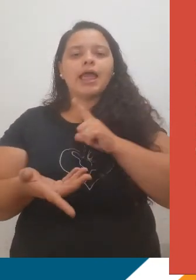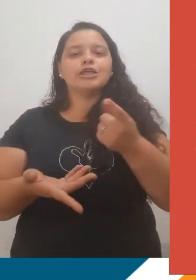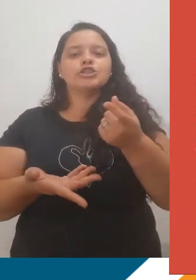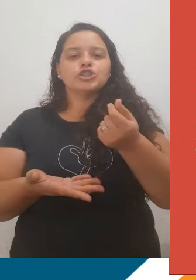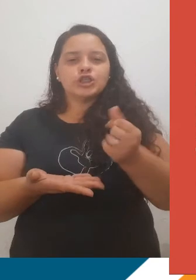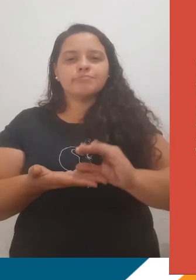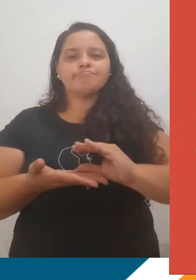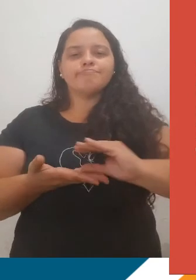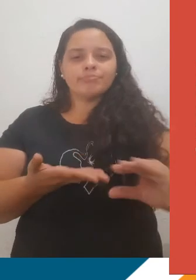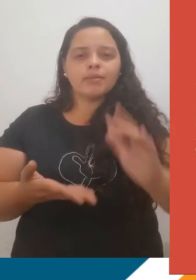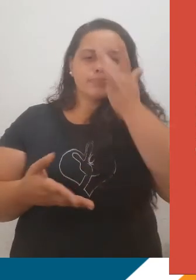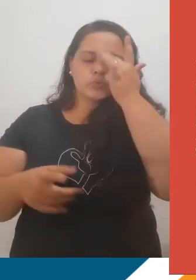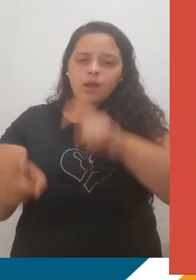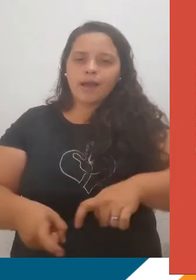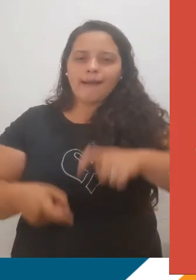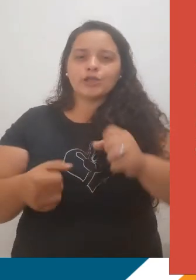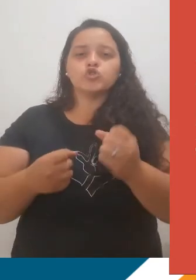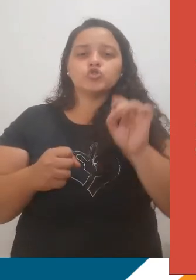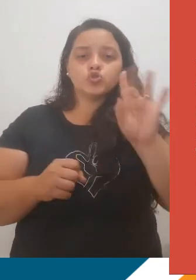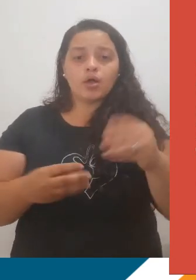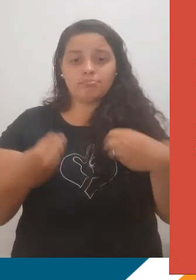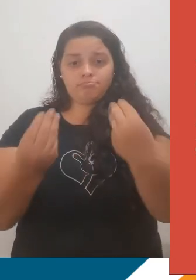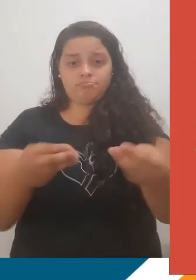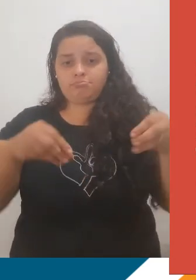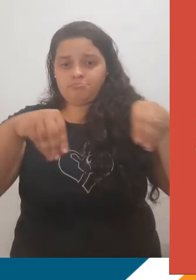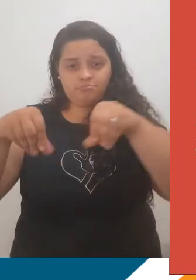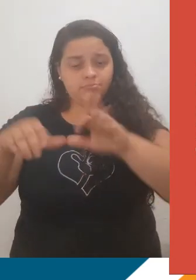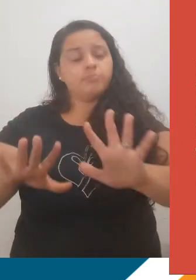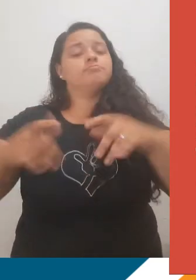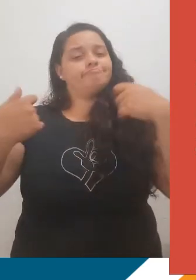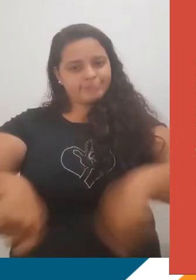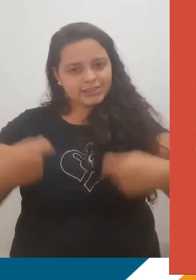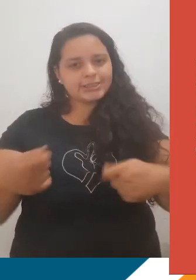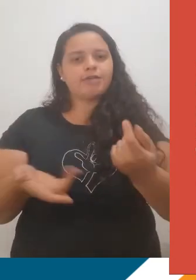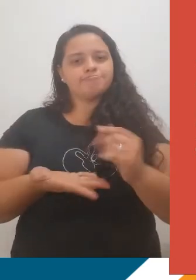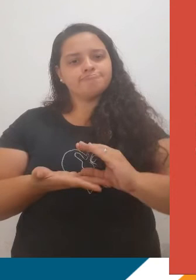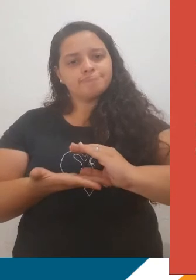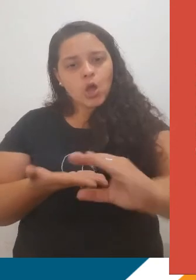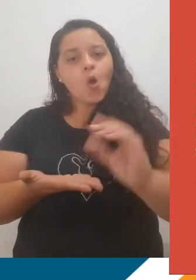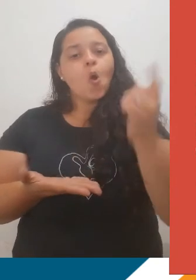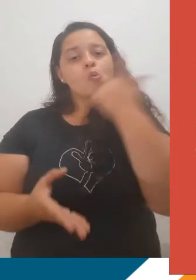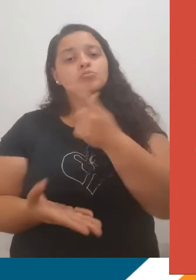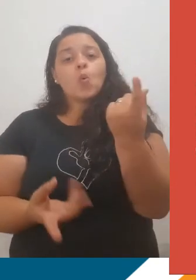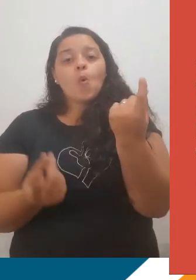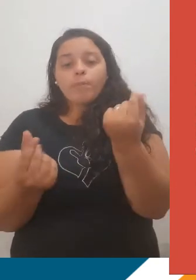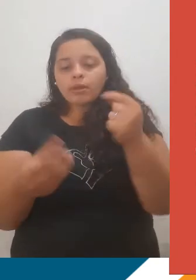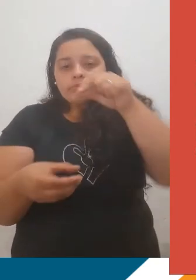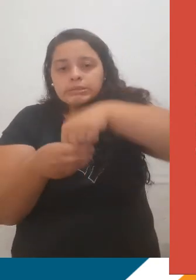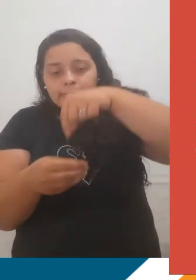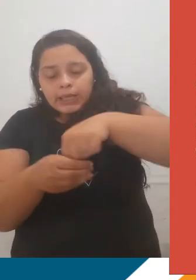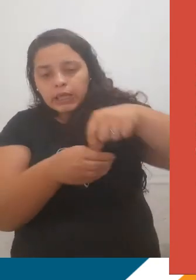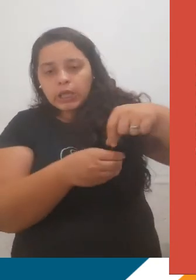terra, mas também promover um meio para que aquelas pessoas consigam plantar, consigam produzir naquela